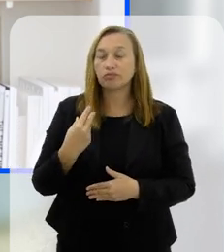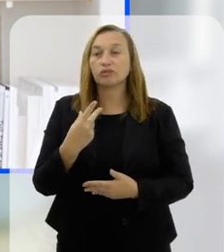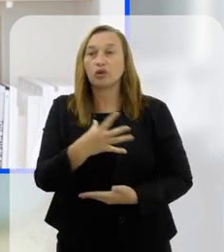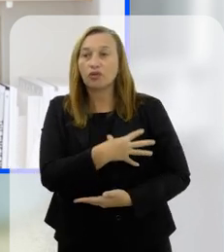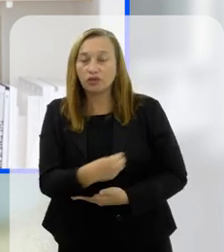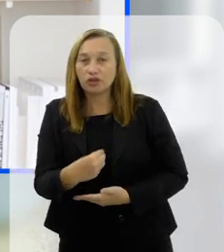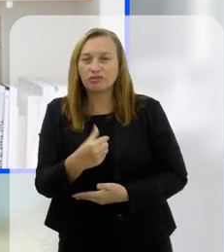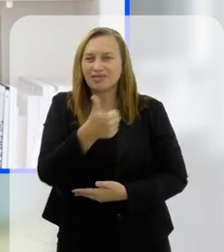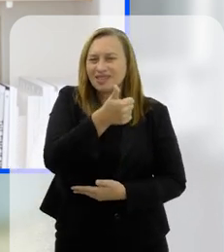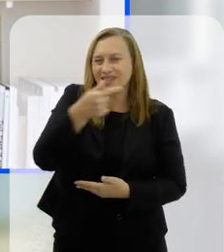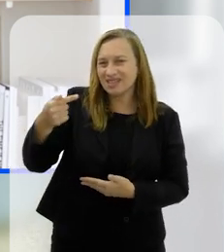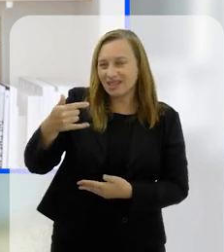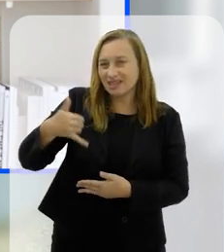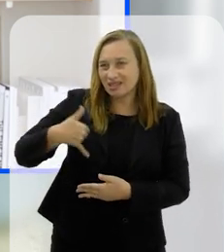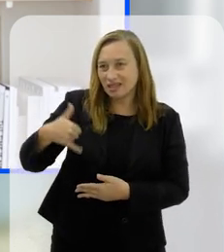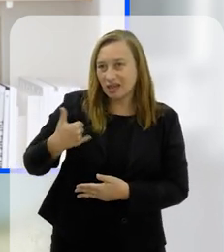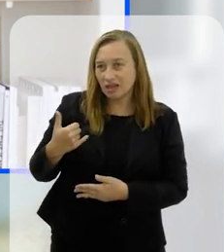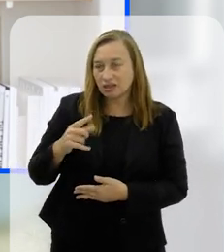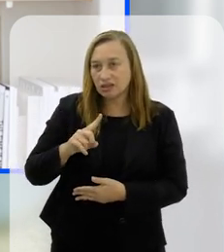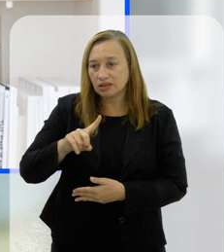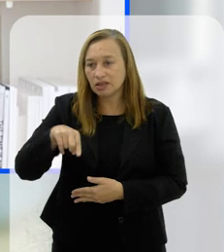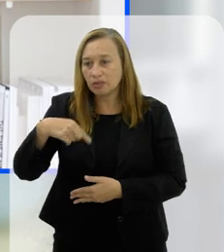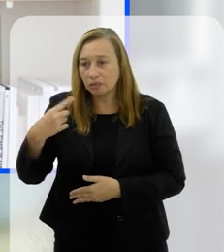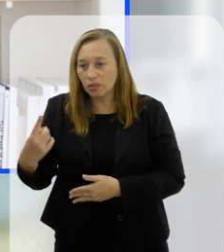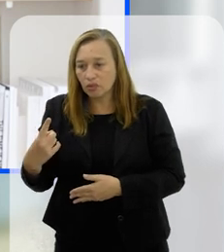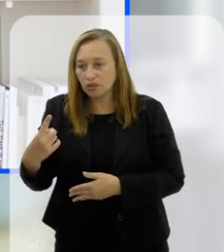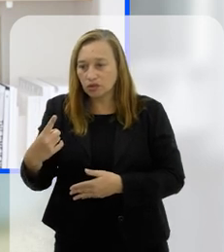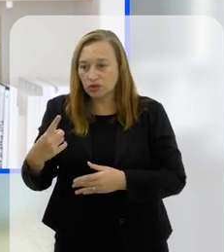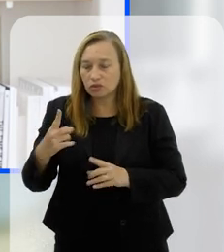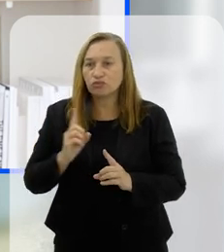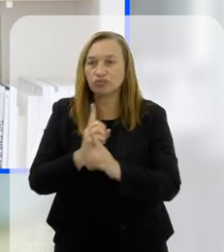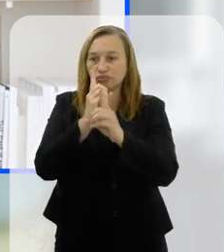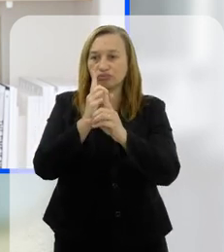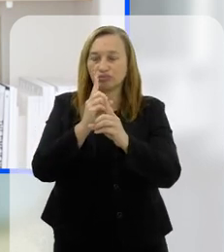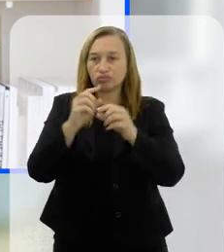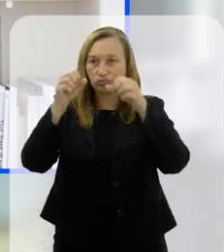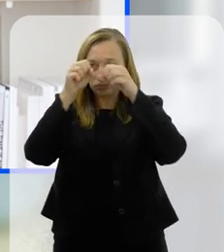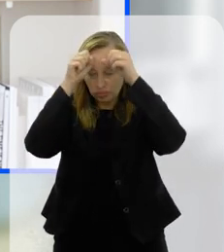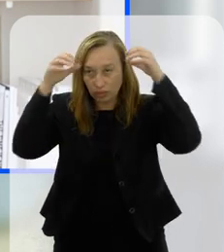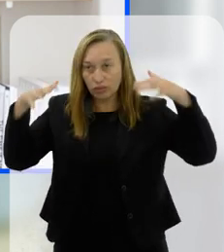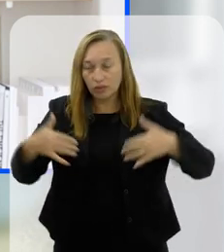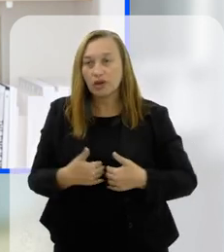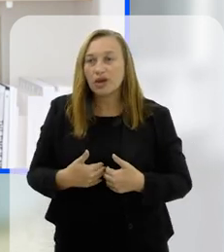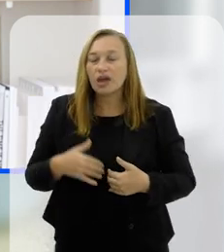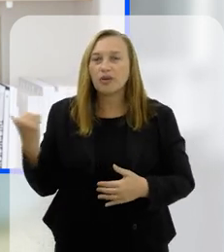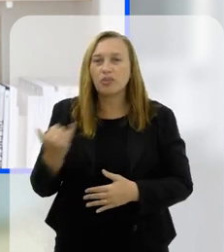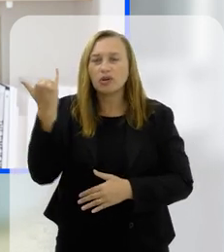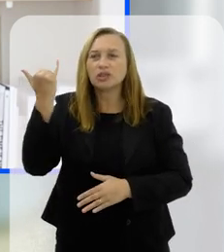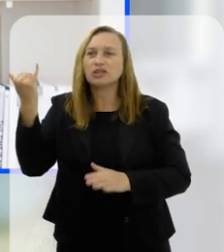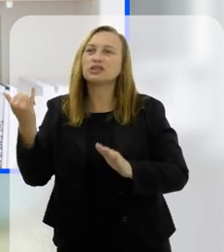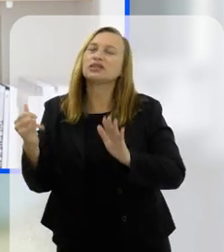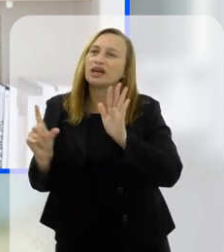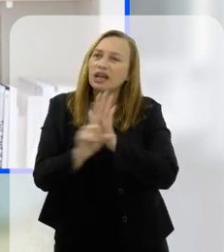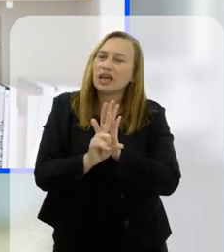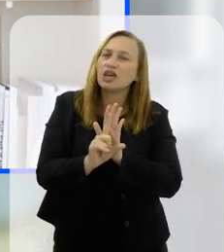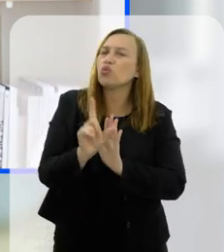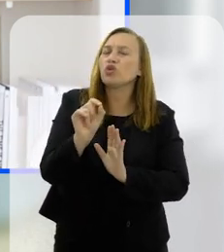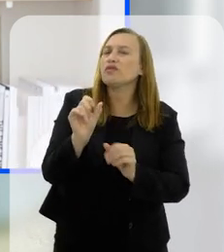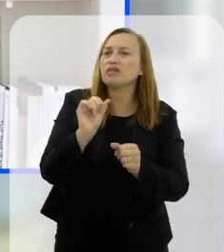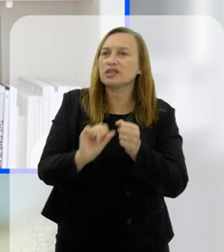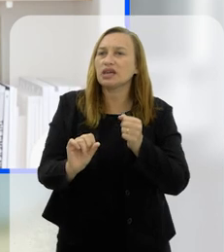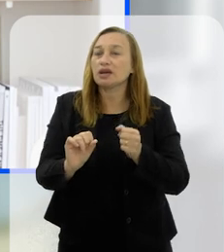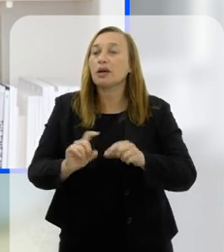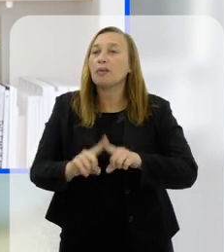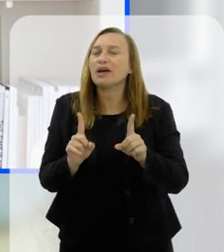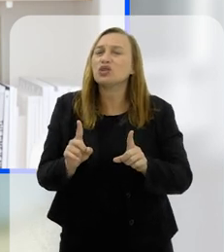aí né Com o seu filho de 17 anos aí após o diagnóstico né você falou da importância dessas leis do que já se foi do que já